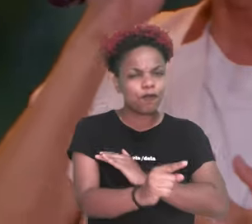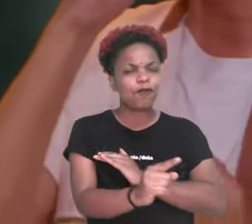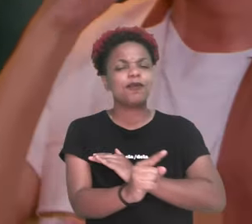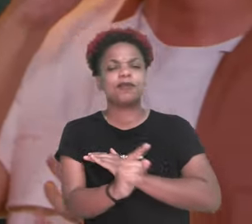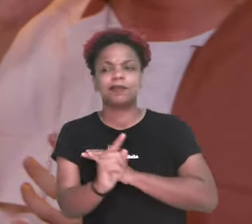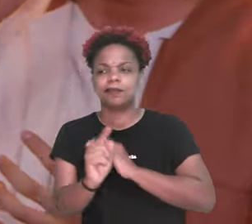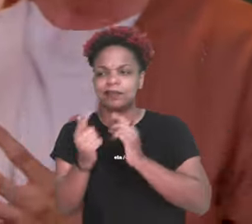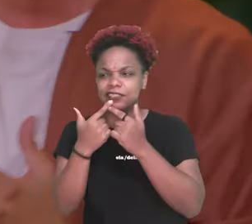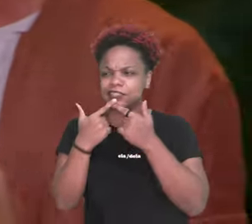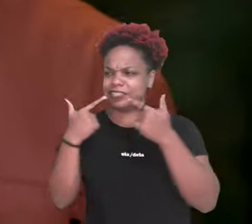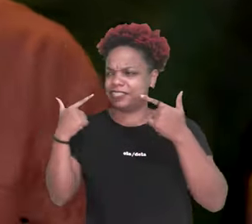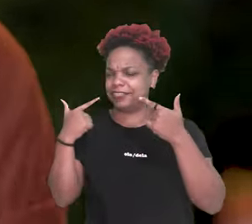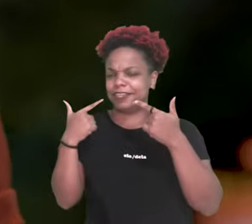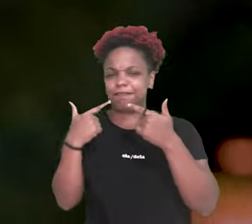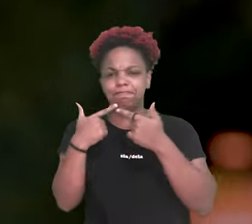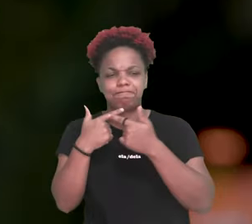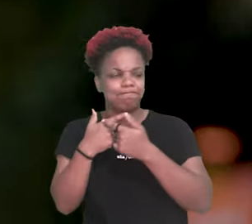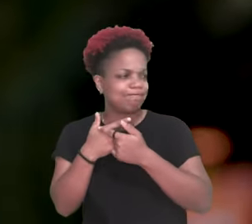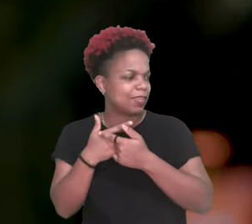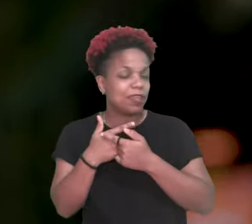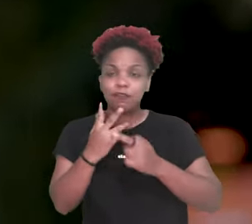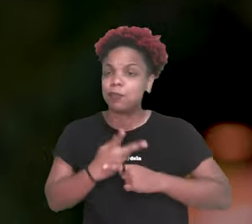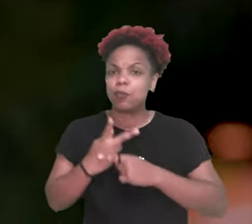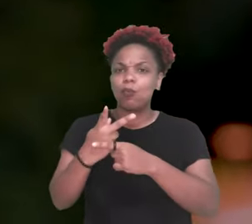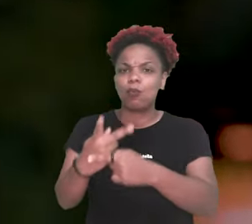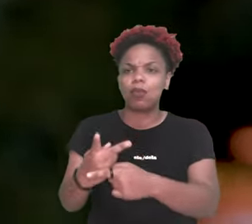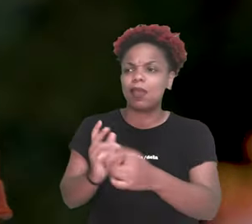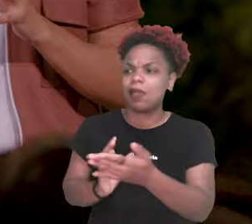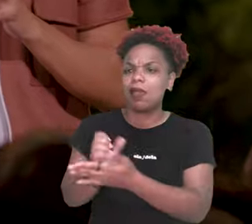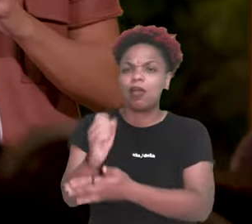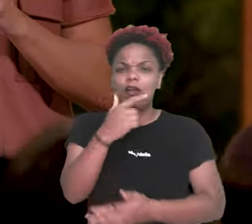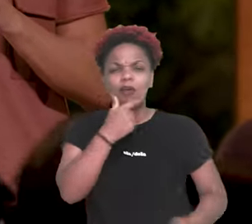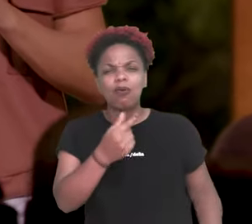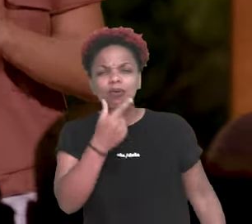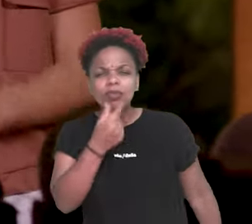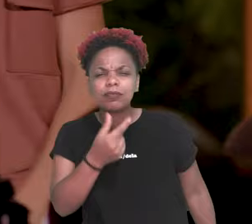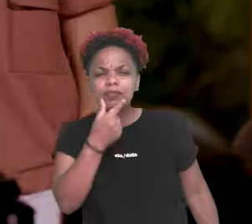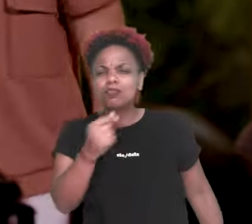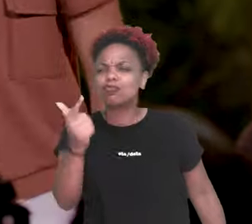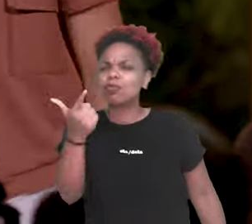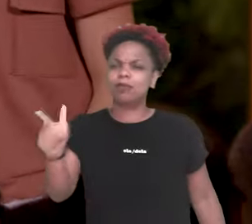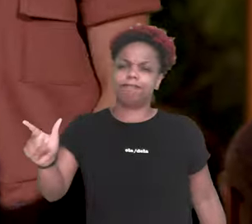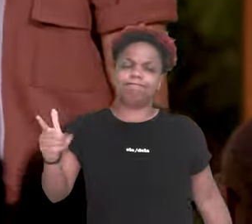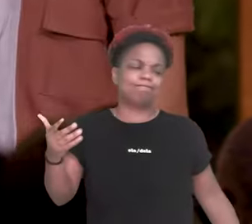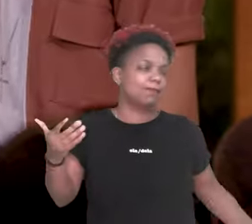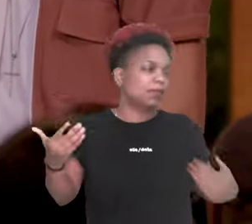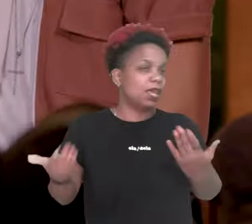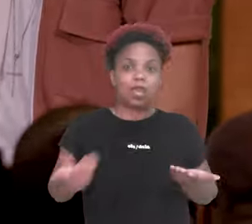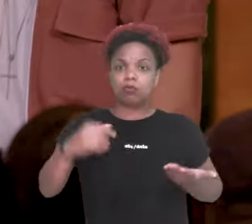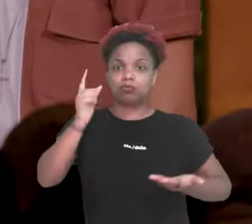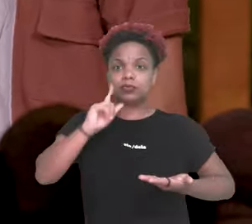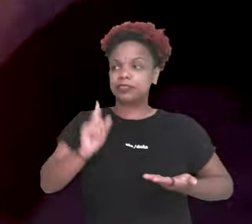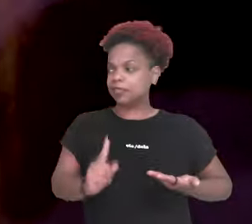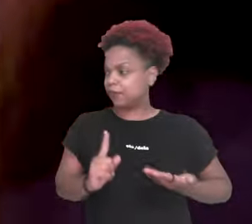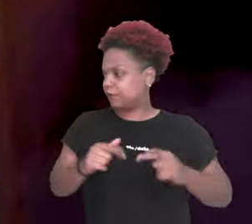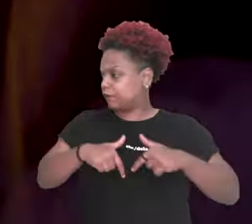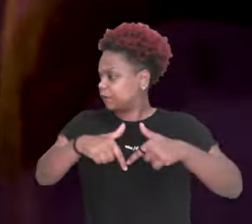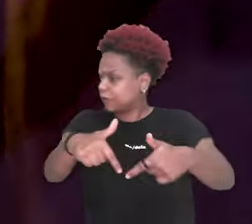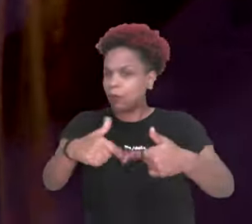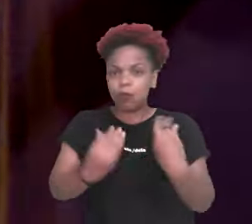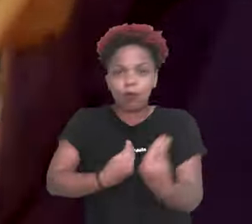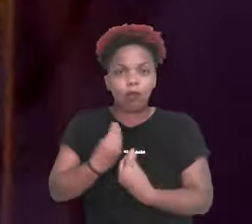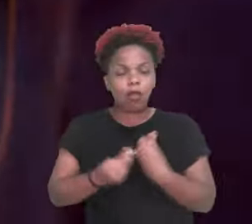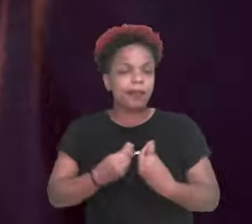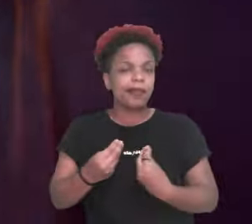meu sorriso foi buscar carinho nos braços de alguém. Eu sem saber o que faço,